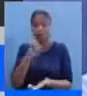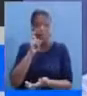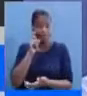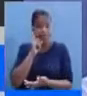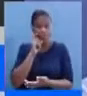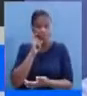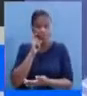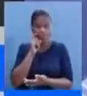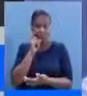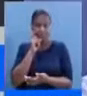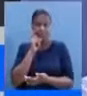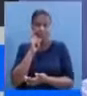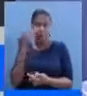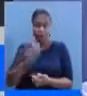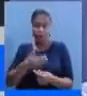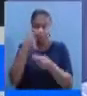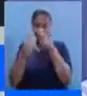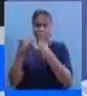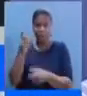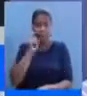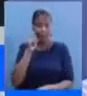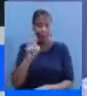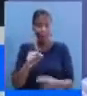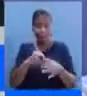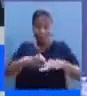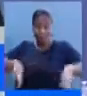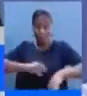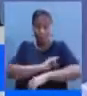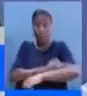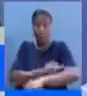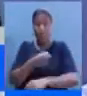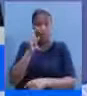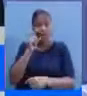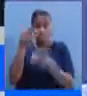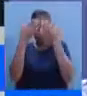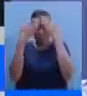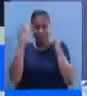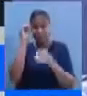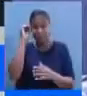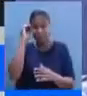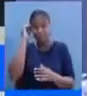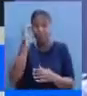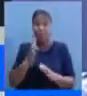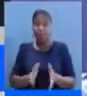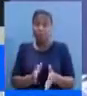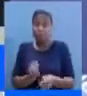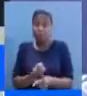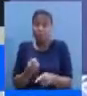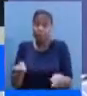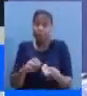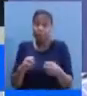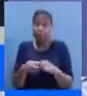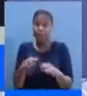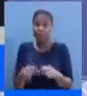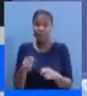defesa dos direitos humanos, de defesa da separação de poderes, de defesa da democracia, exatamente porque há problemas,